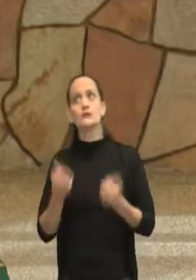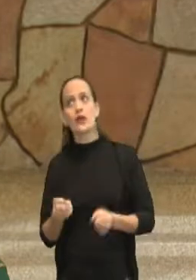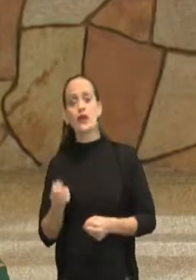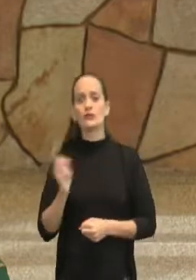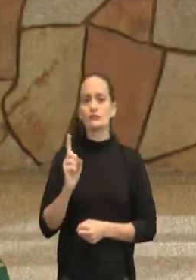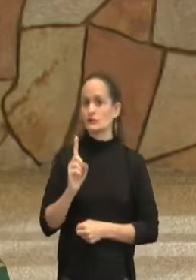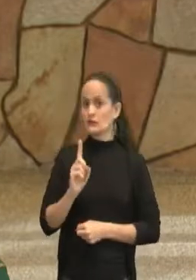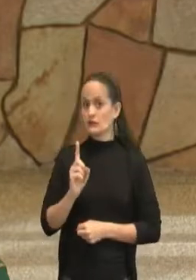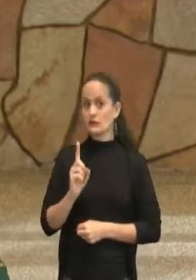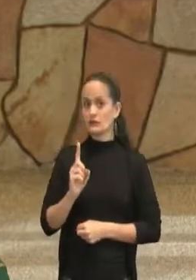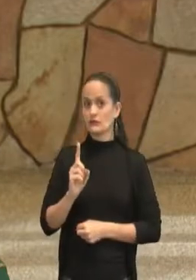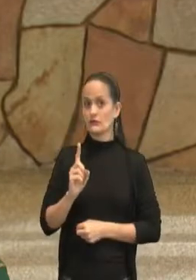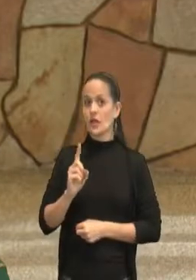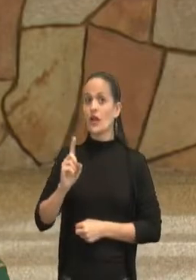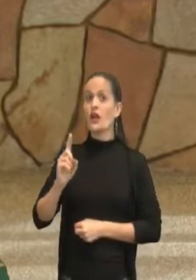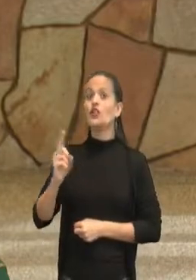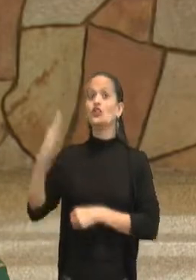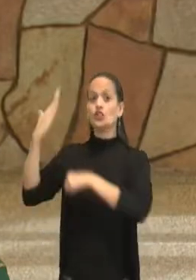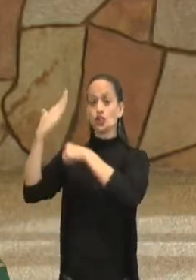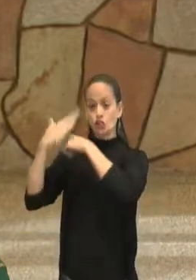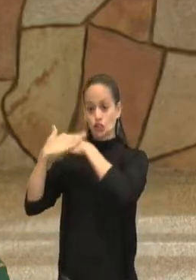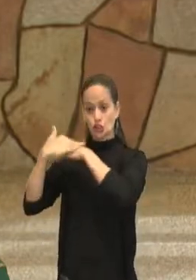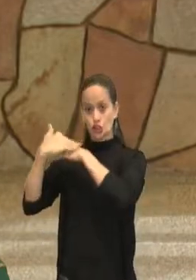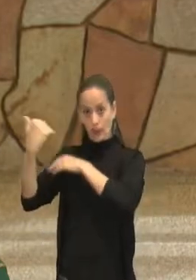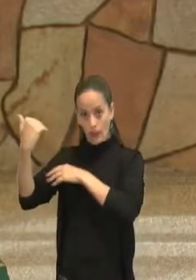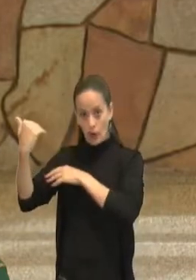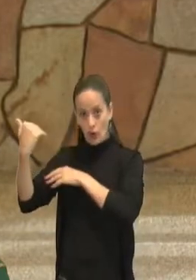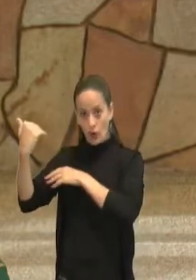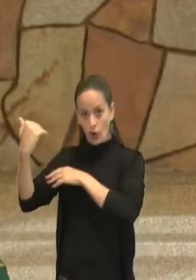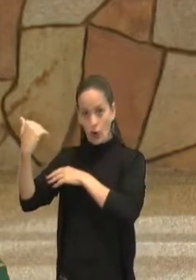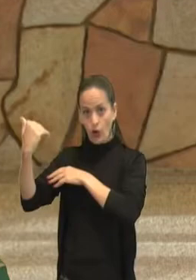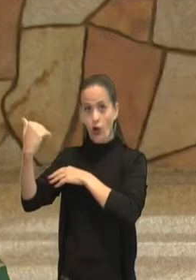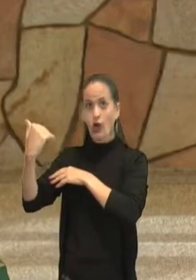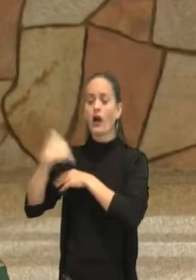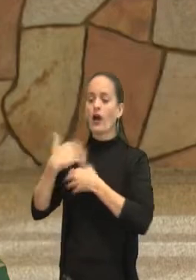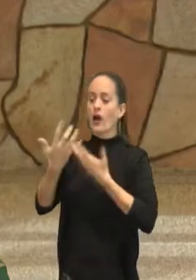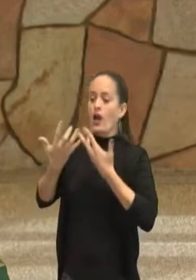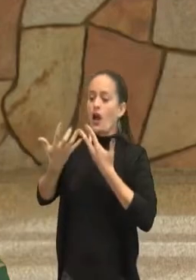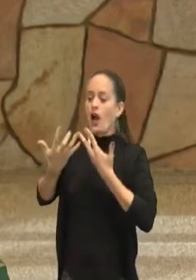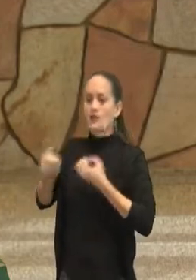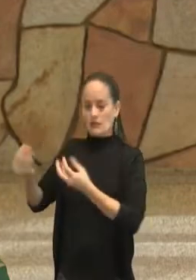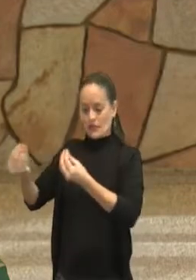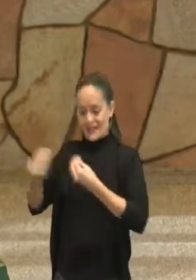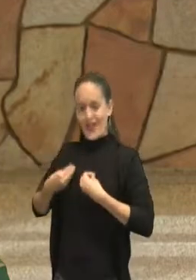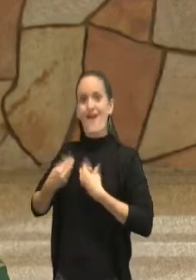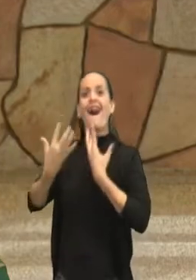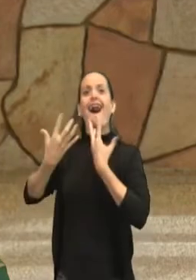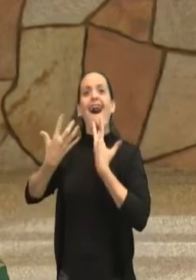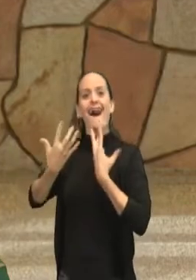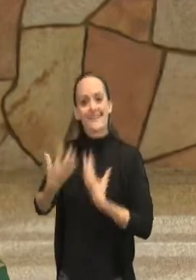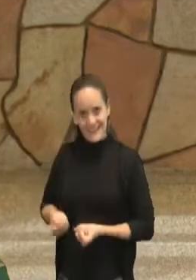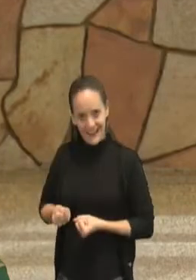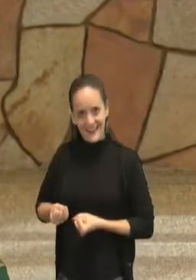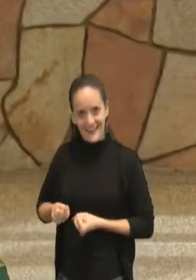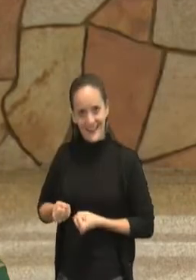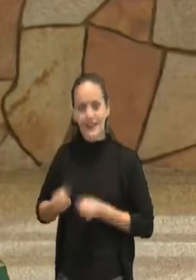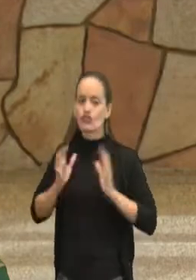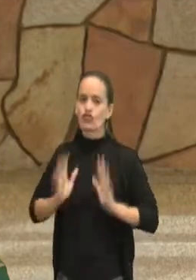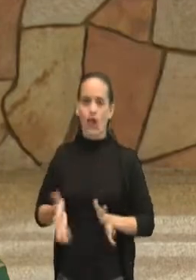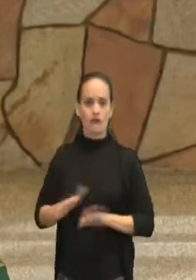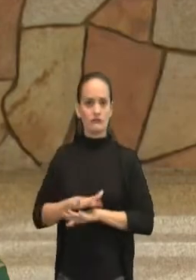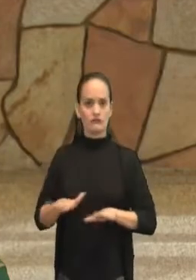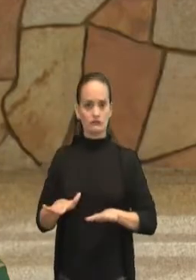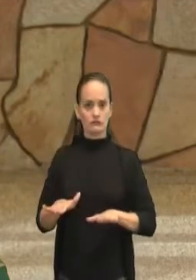de aceitar, não estão ainda estendendo a mão para pegar aquilo que é oferecido. O tempo verbal enfatiza que